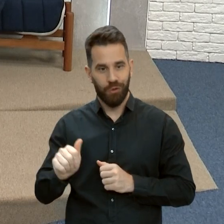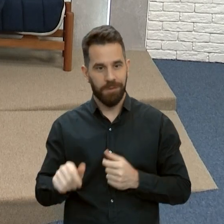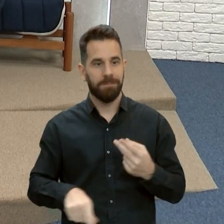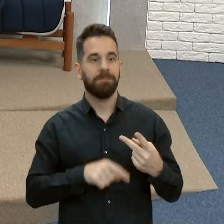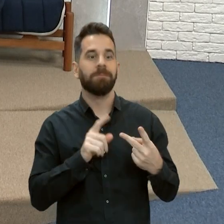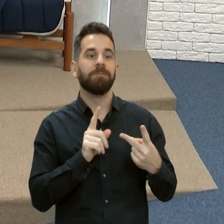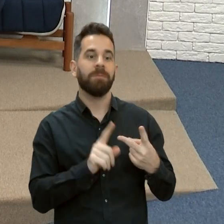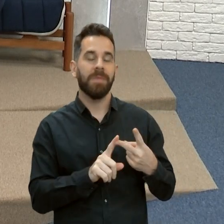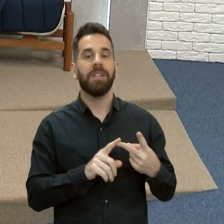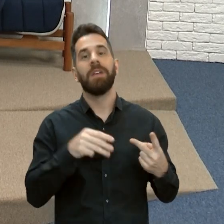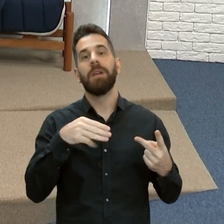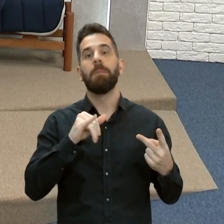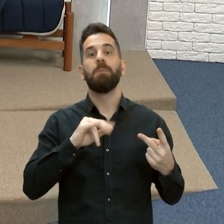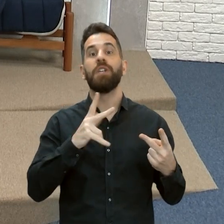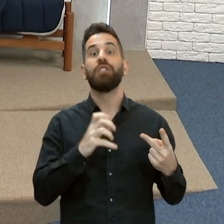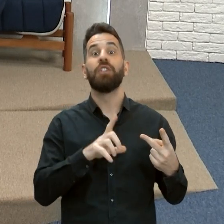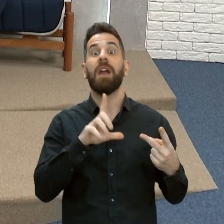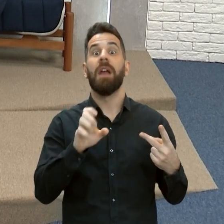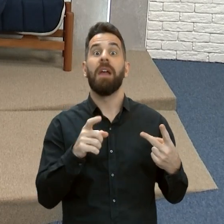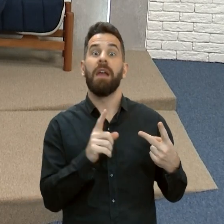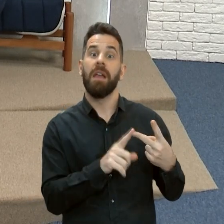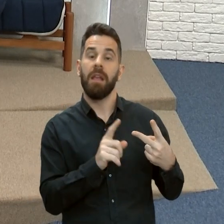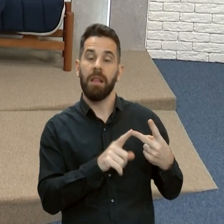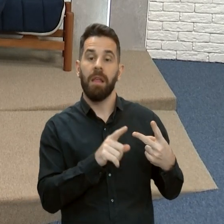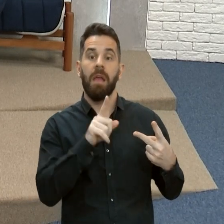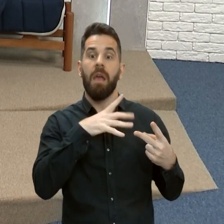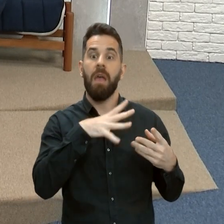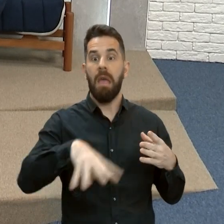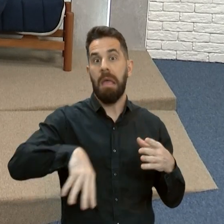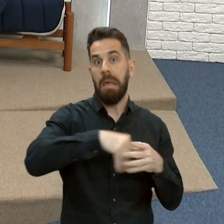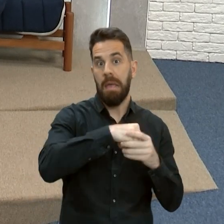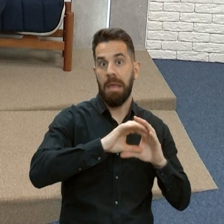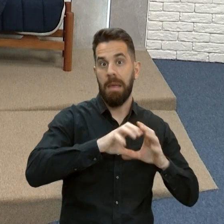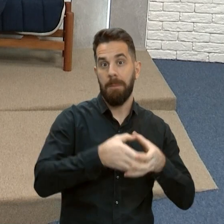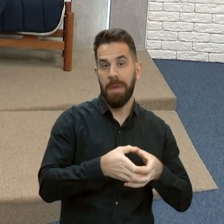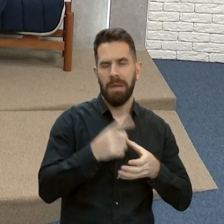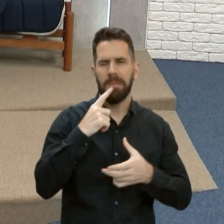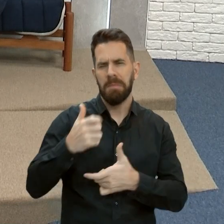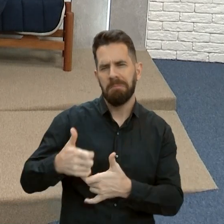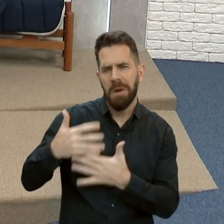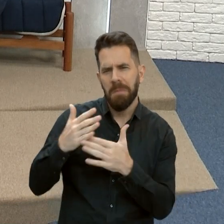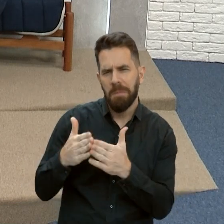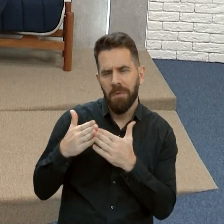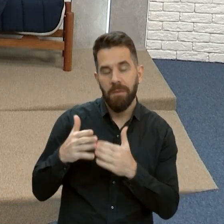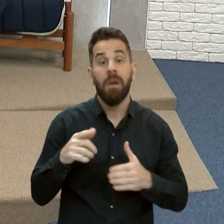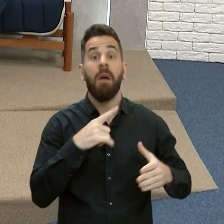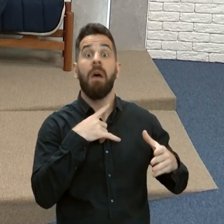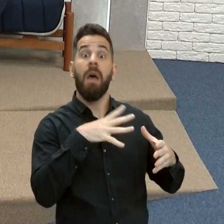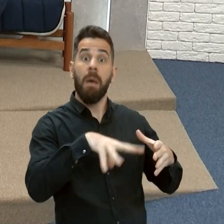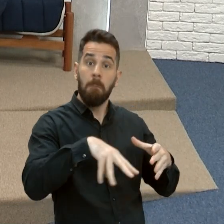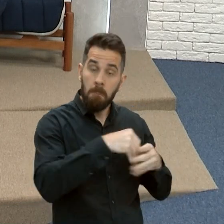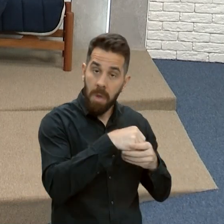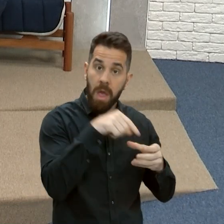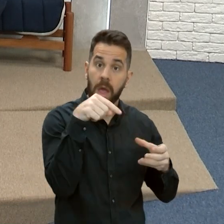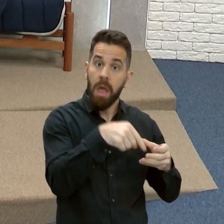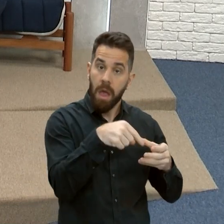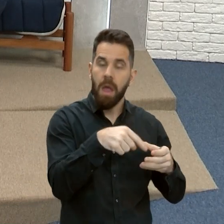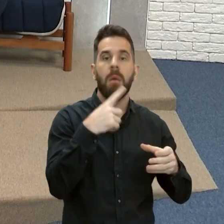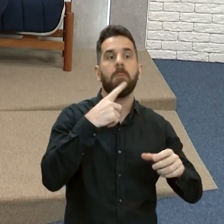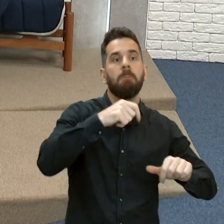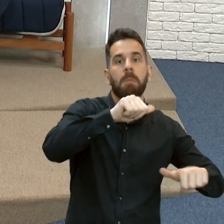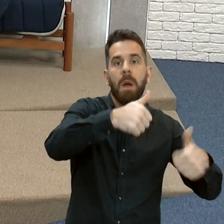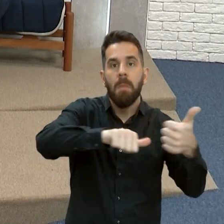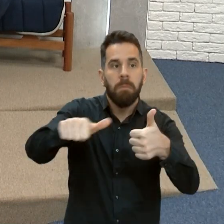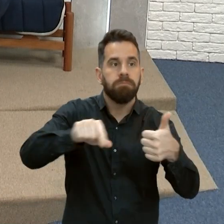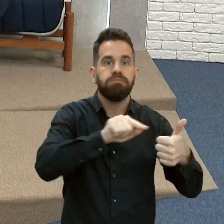Michele Flauzino, que é membro Pode passar para mim, pessoal. Ela é membro da Comissão de Verificação da Condição